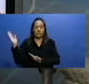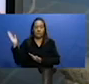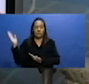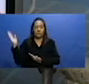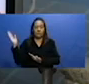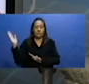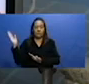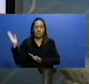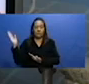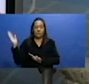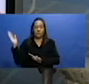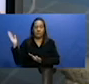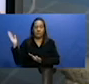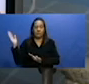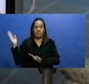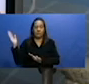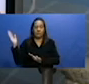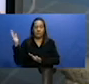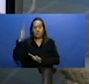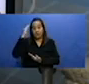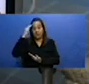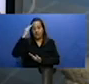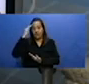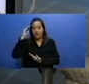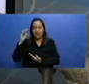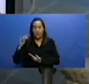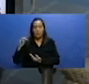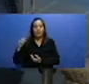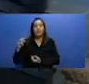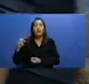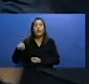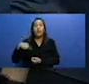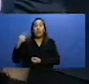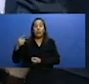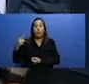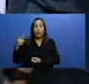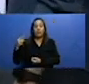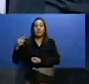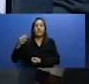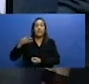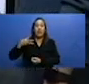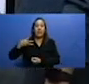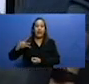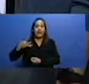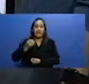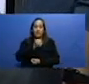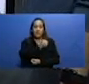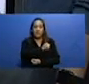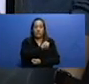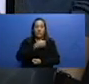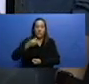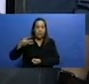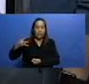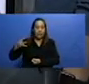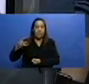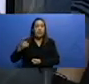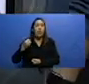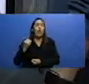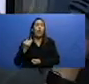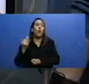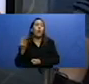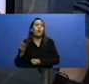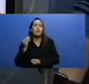jogada. Deu para entender? Volto para a tabela. Para dar 3 no dado, quantas são